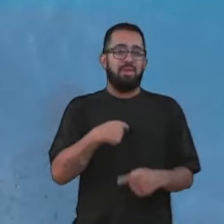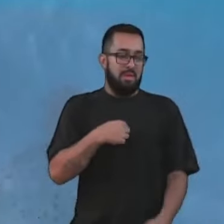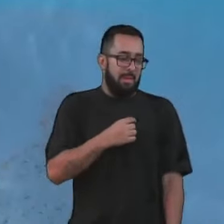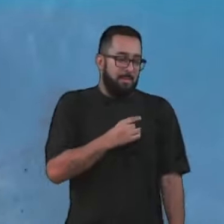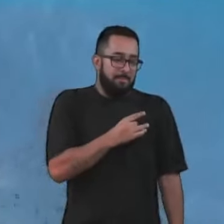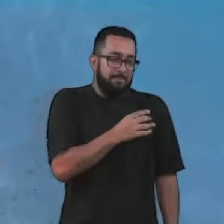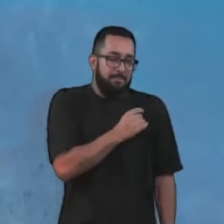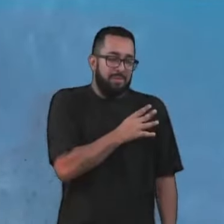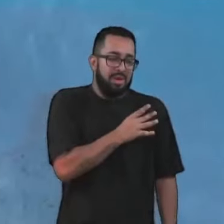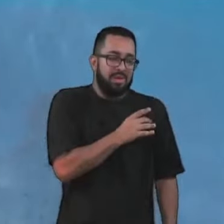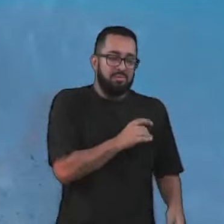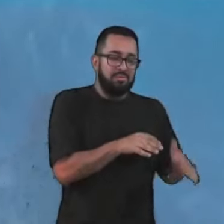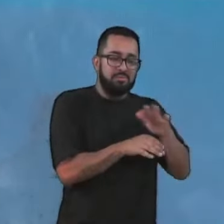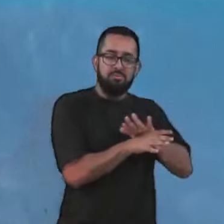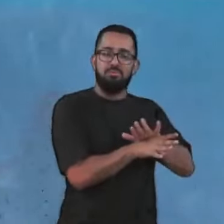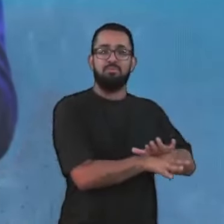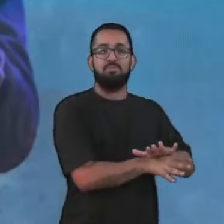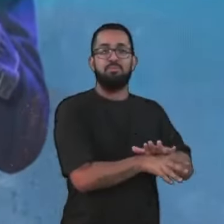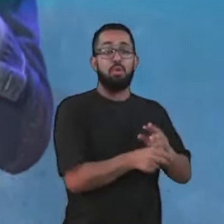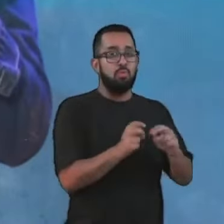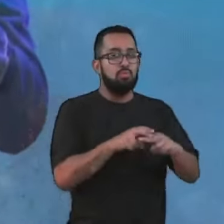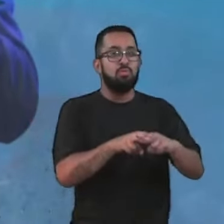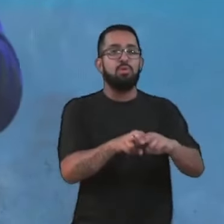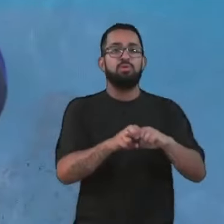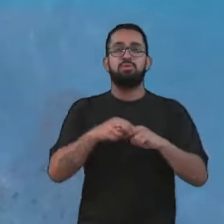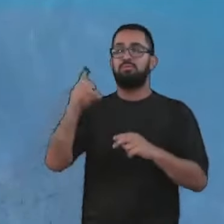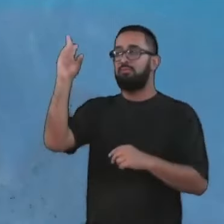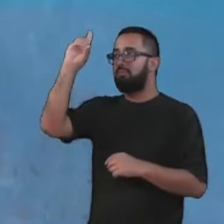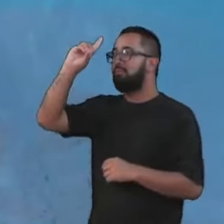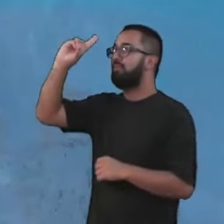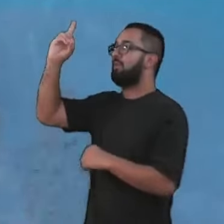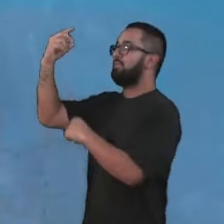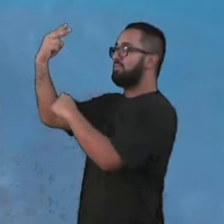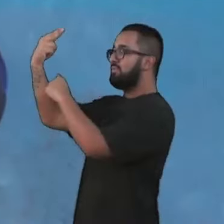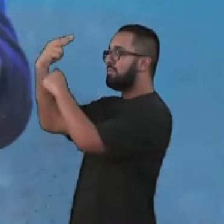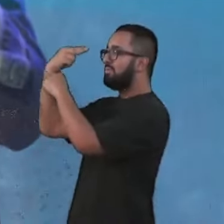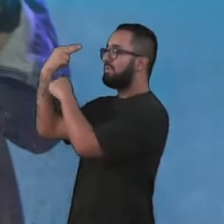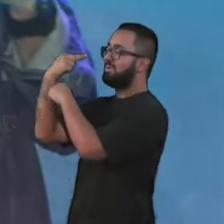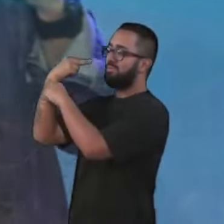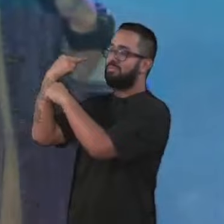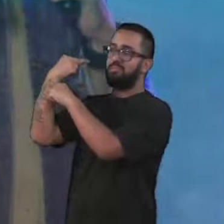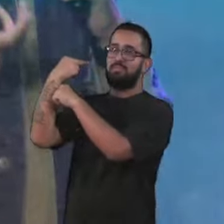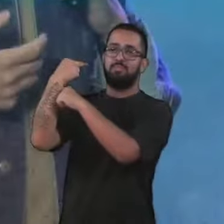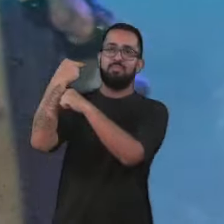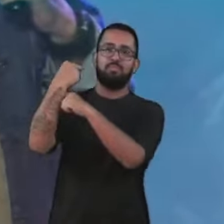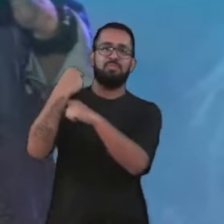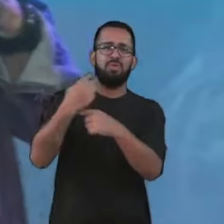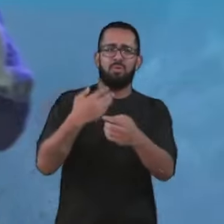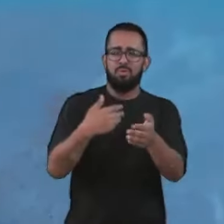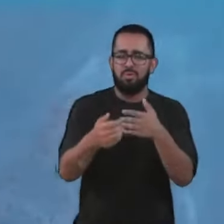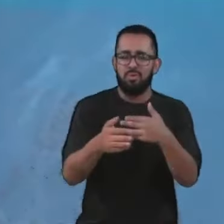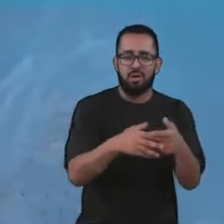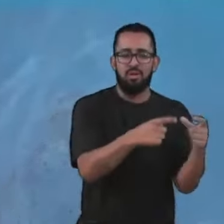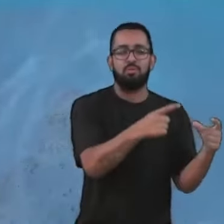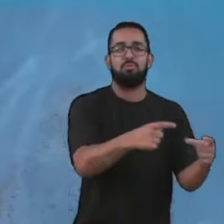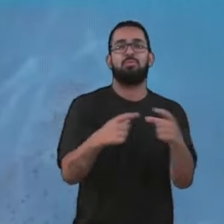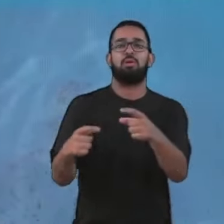Jesus. Ele chega a dizer: para mim, na verdade, era mais lucro estar com o Senhor. Olha a proximidade dele,